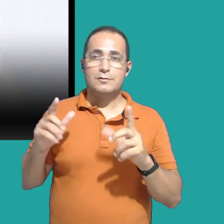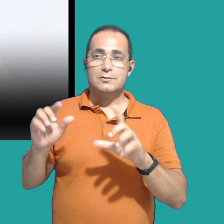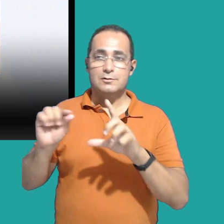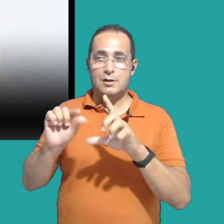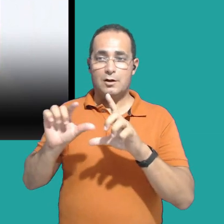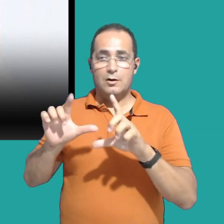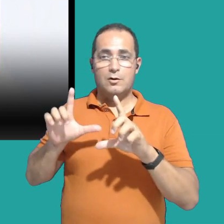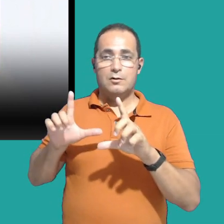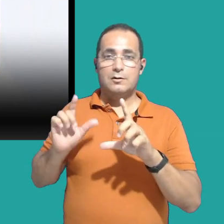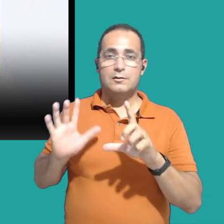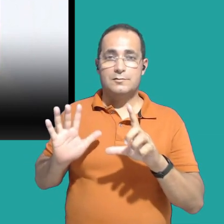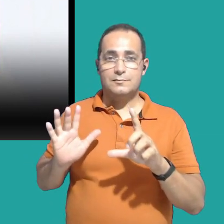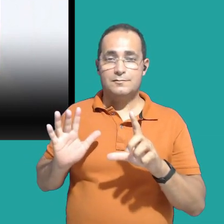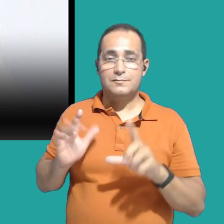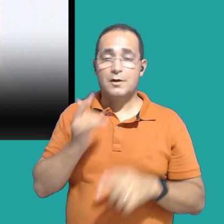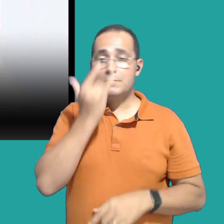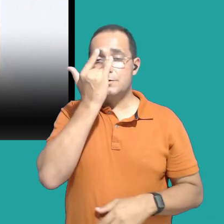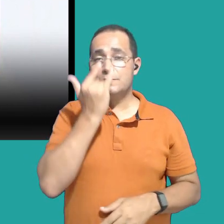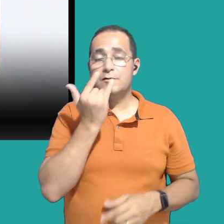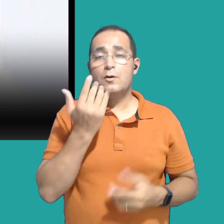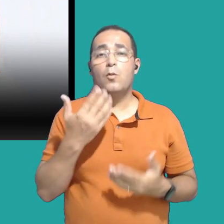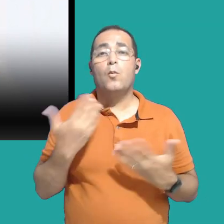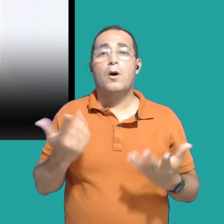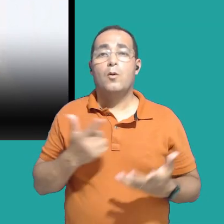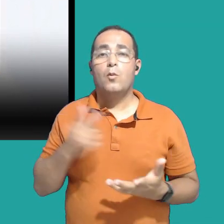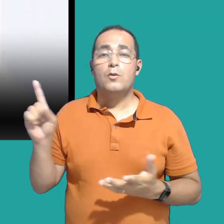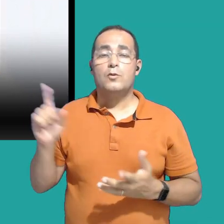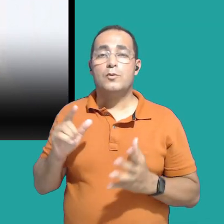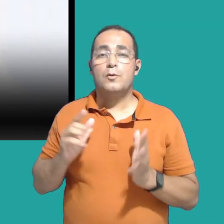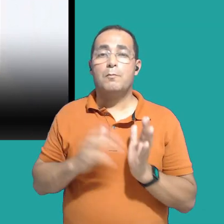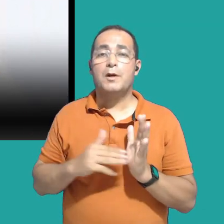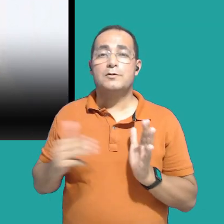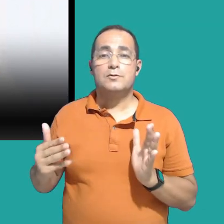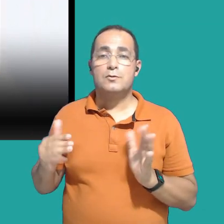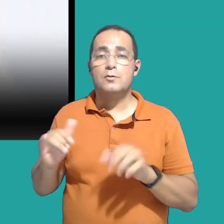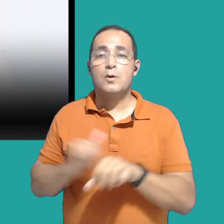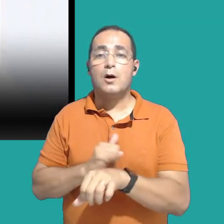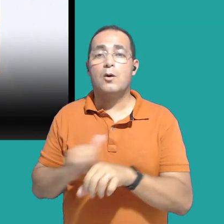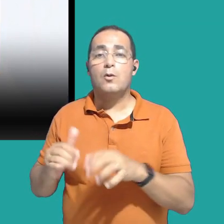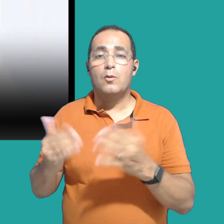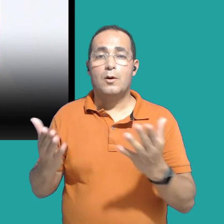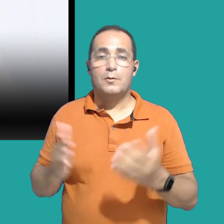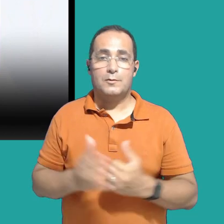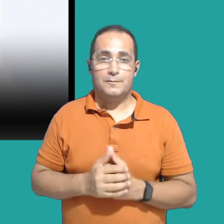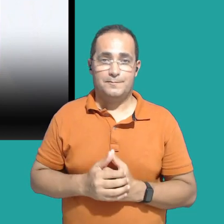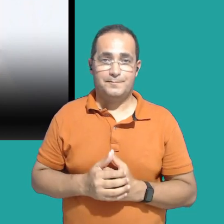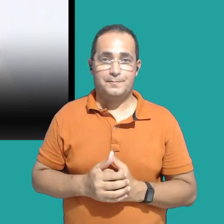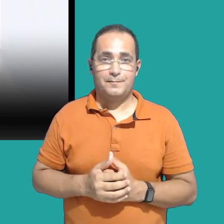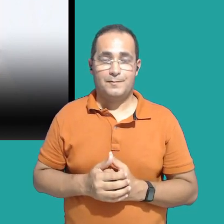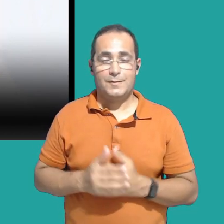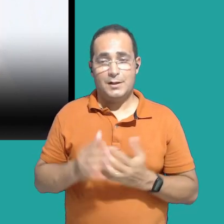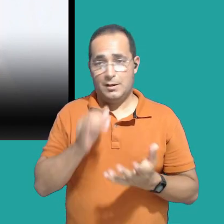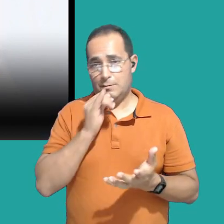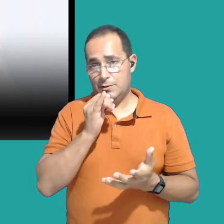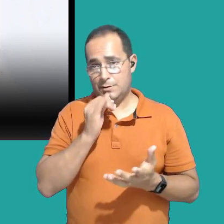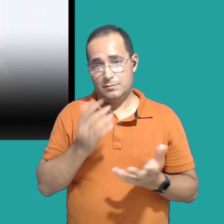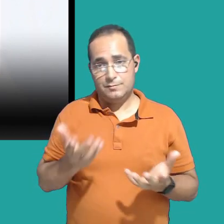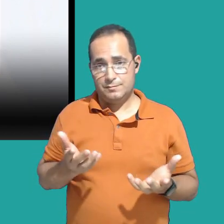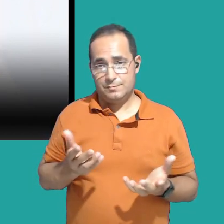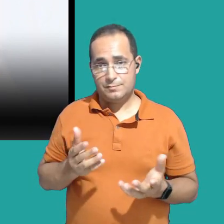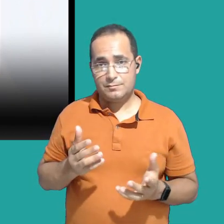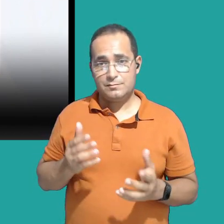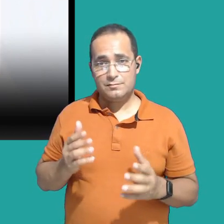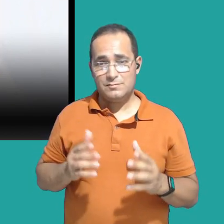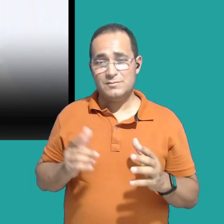lá, fotografar numa qualidade boa, dar um zoom. Mas se for uma pessoa com deficiência, qual seria o outro método além desse? Né?